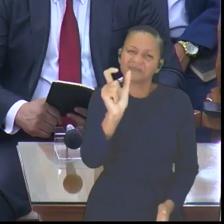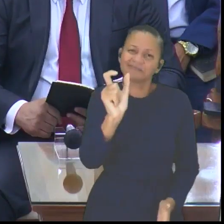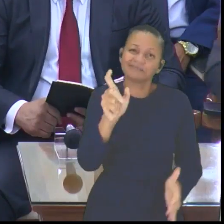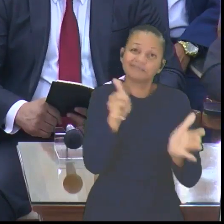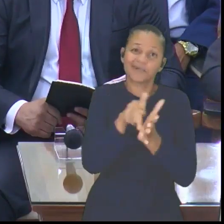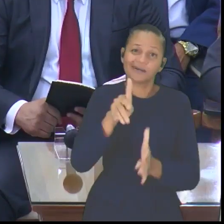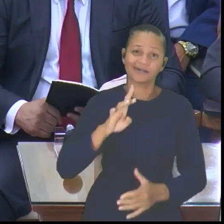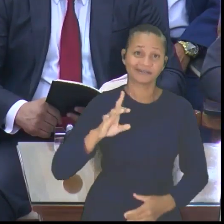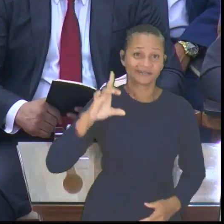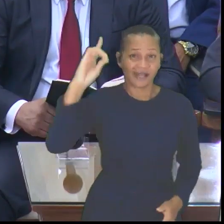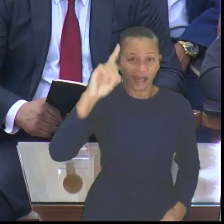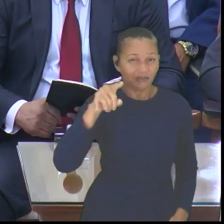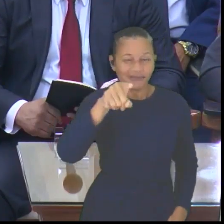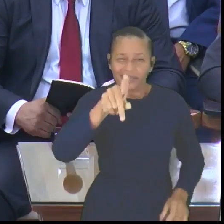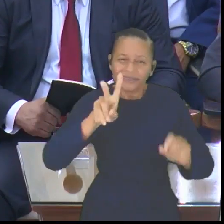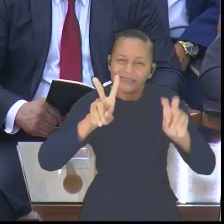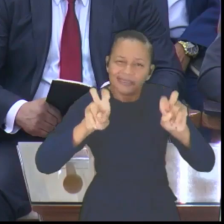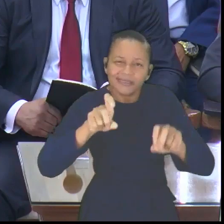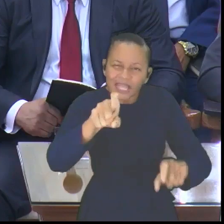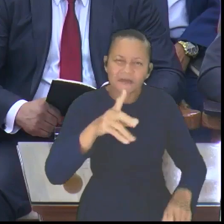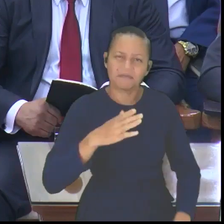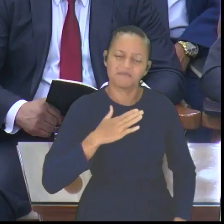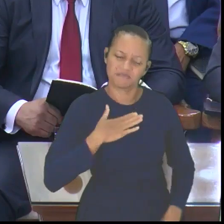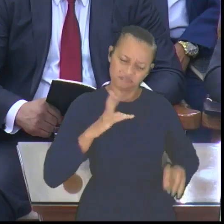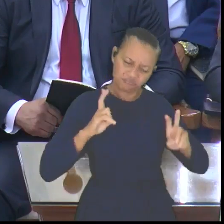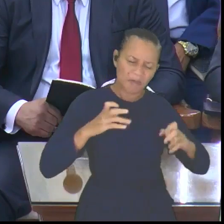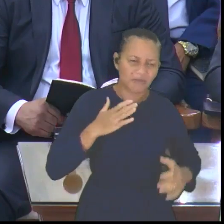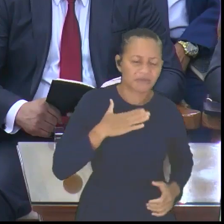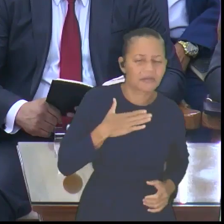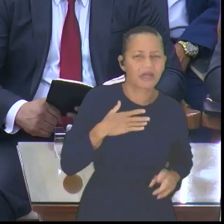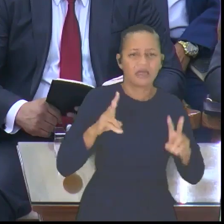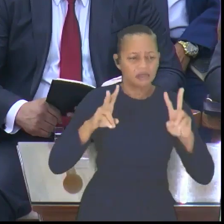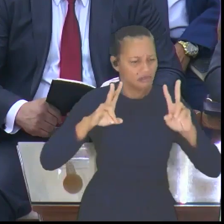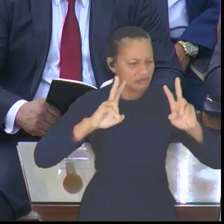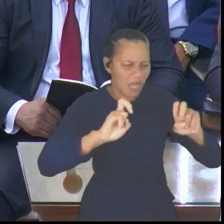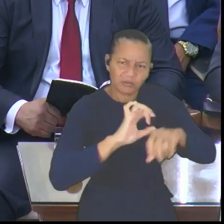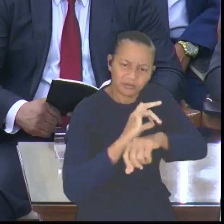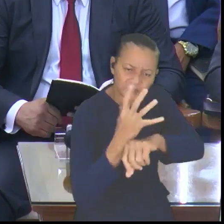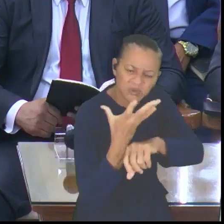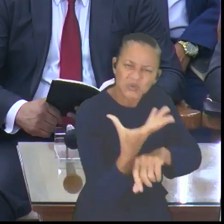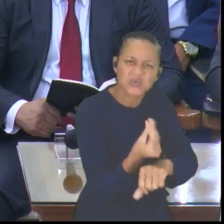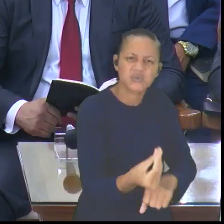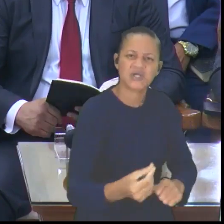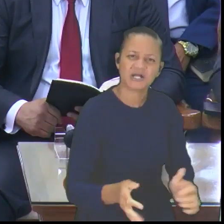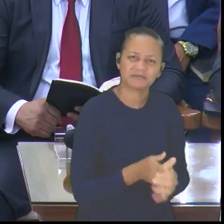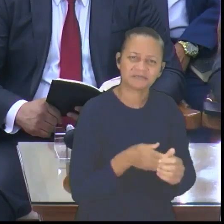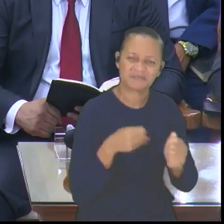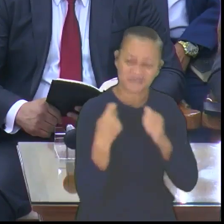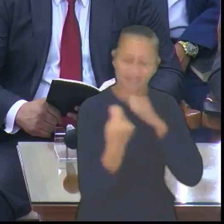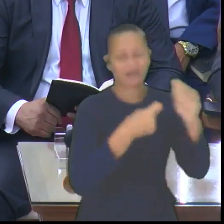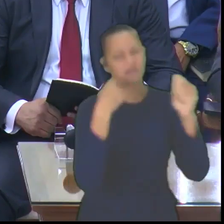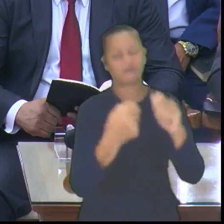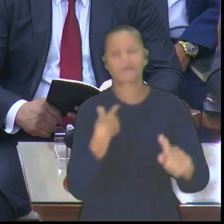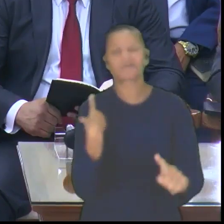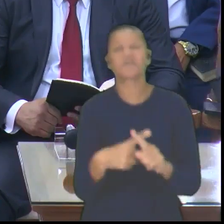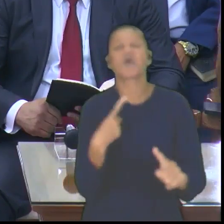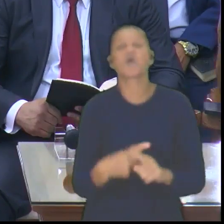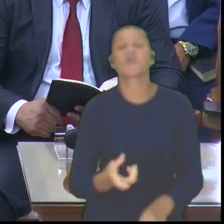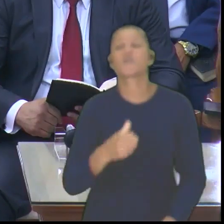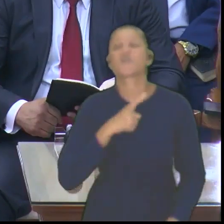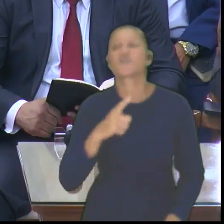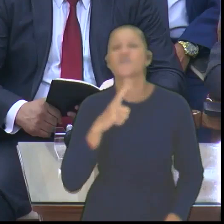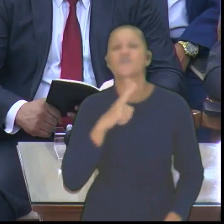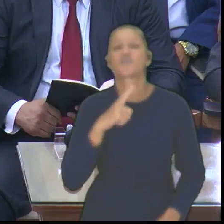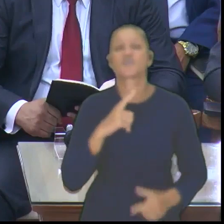de Deus a seu respeito, a meu respeito, a respeito da igreja. Aleluia, porque nós temos, como diz